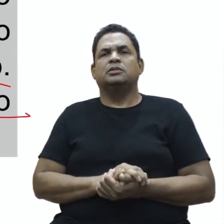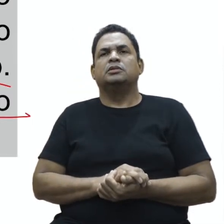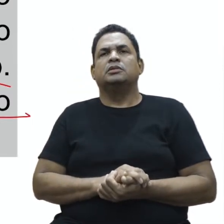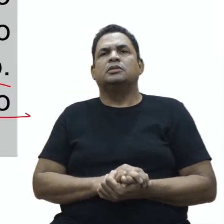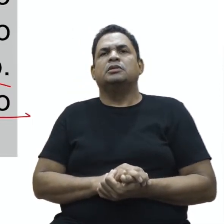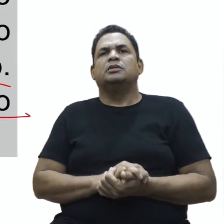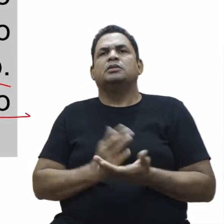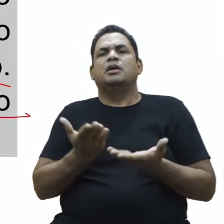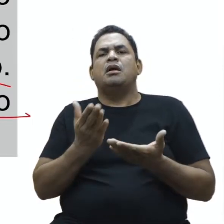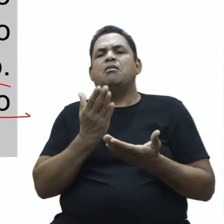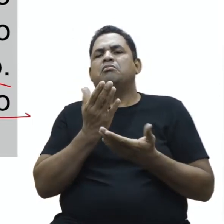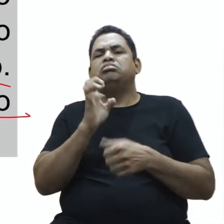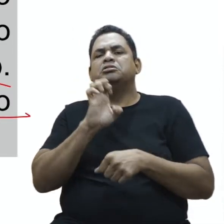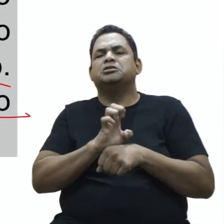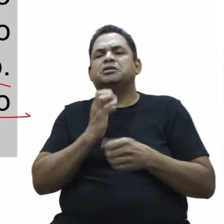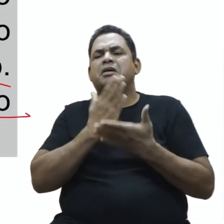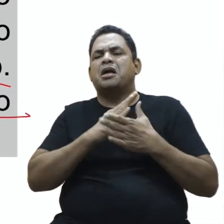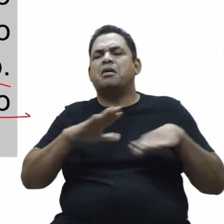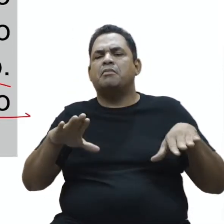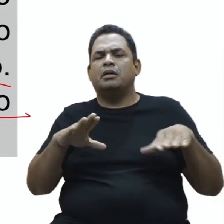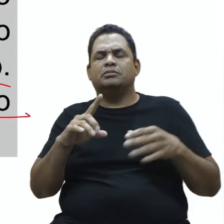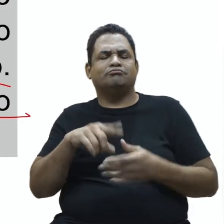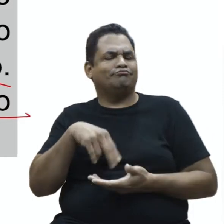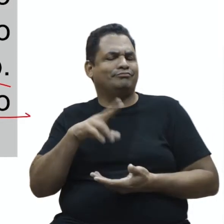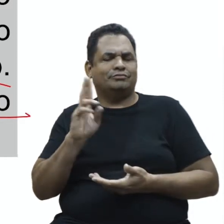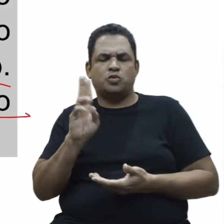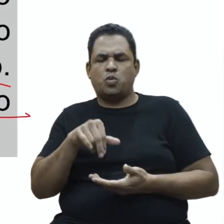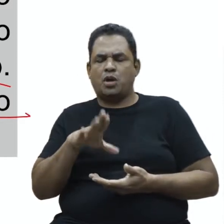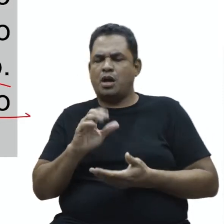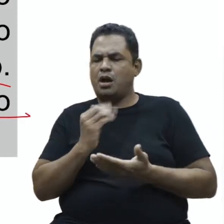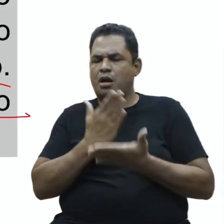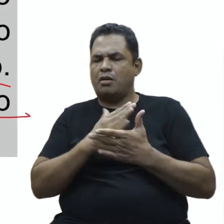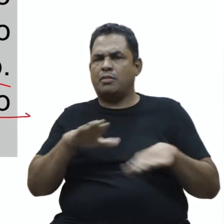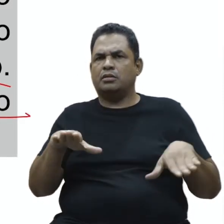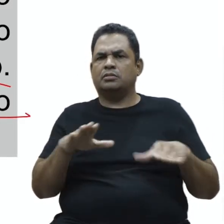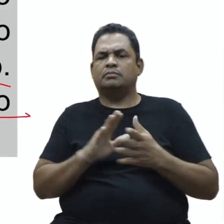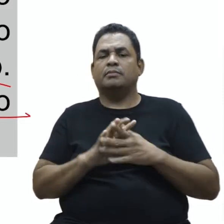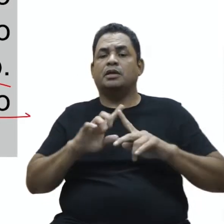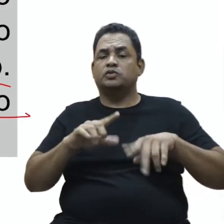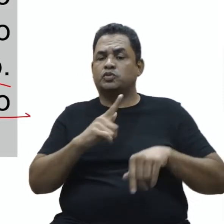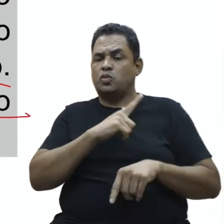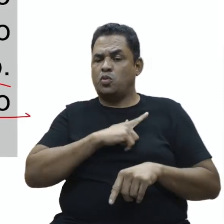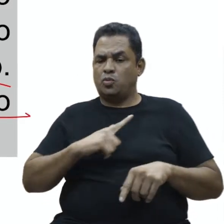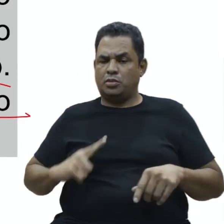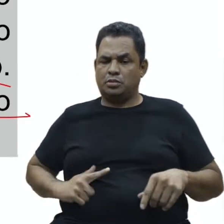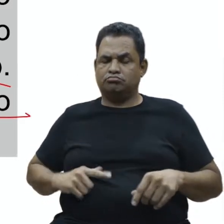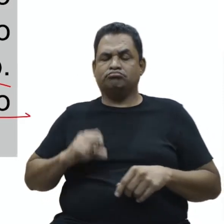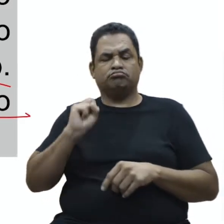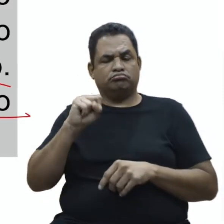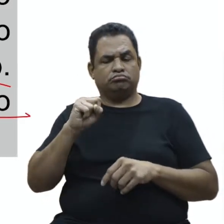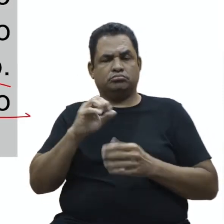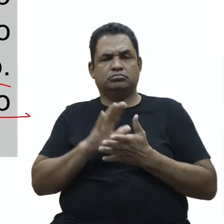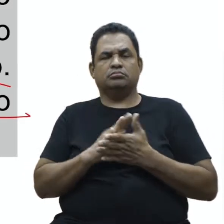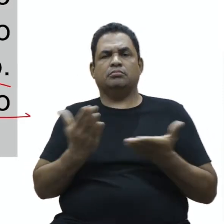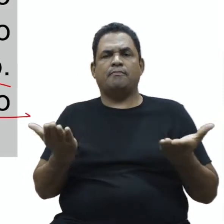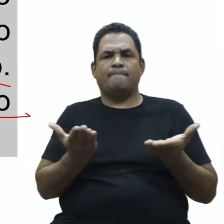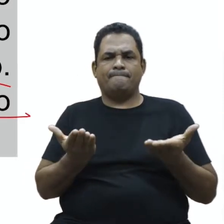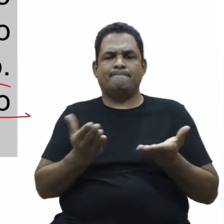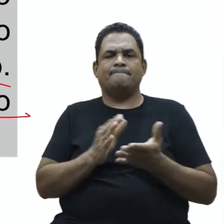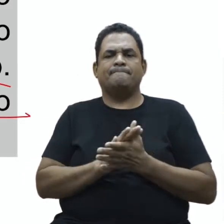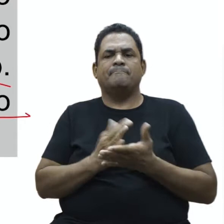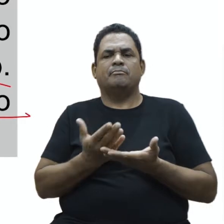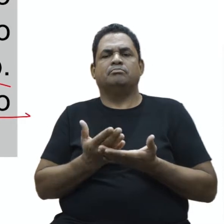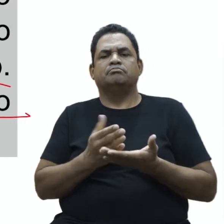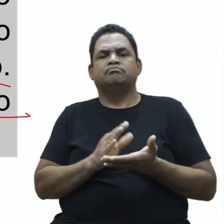ser destruído. O Estado não se destrói, gente. Agora, o governo, sim. O governo pode ser destruído, pode ser